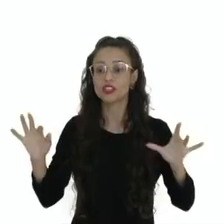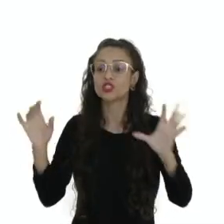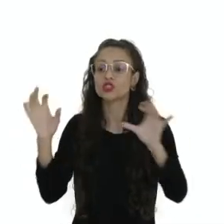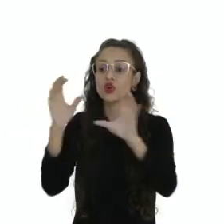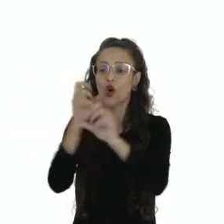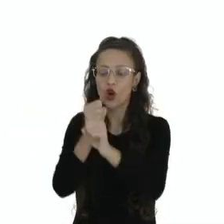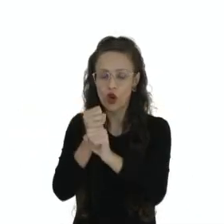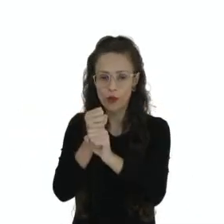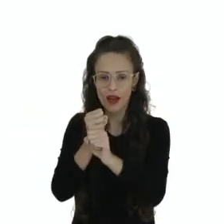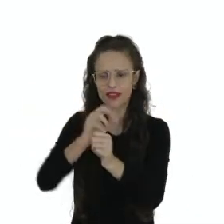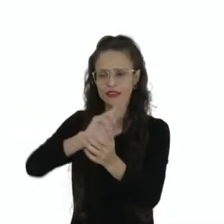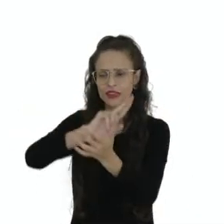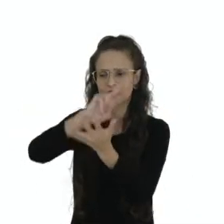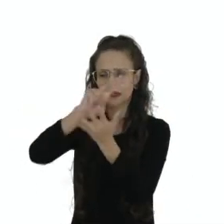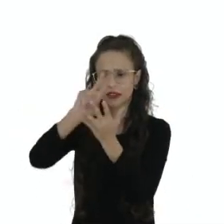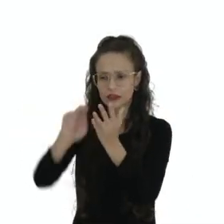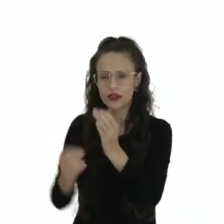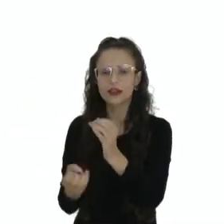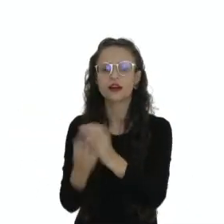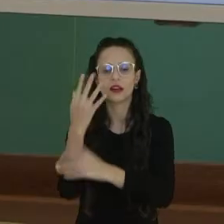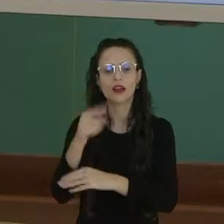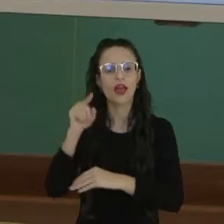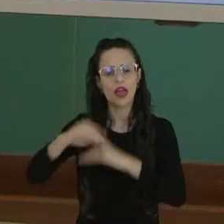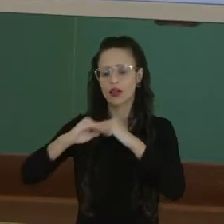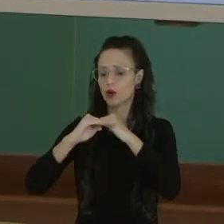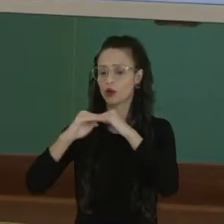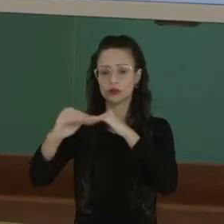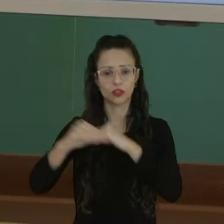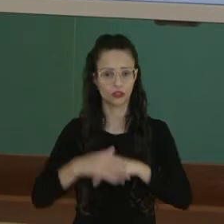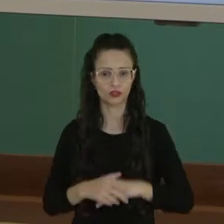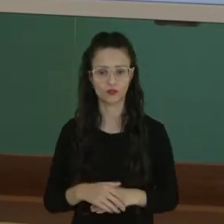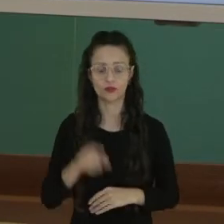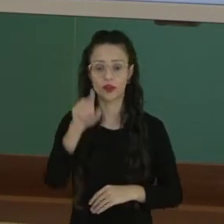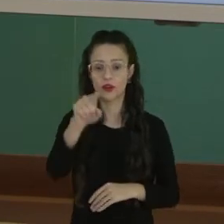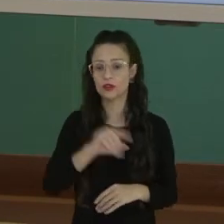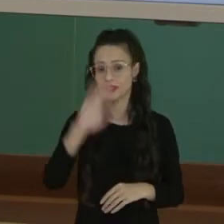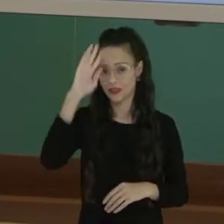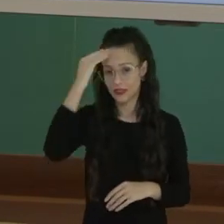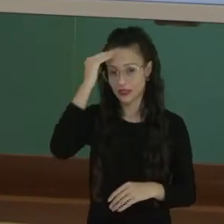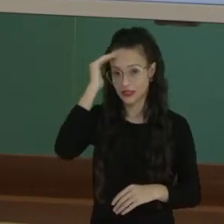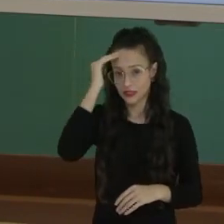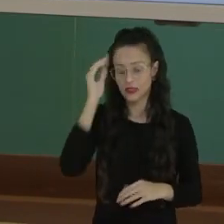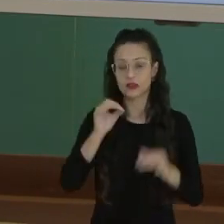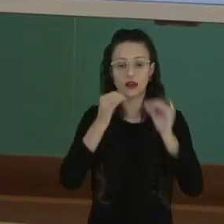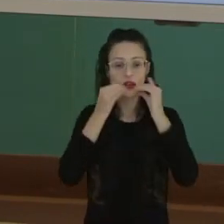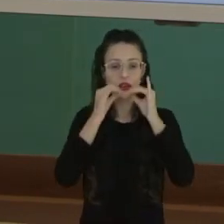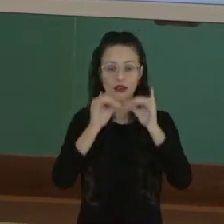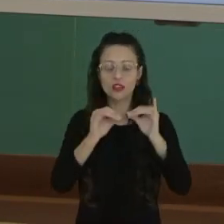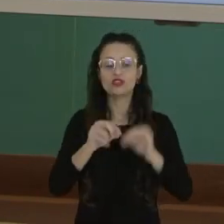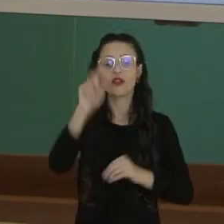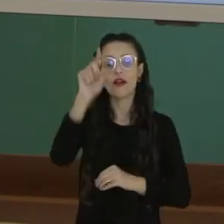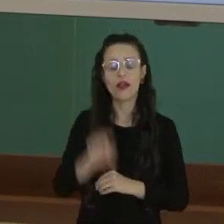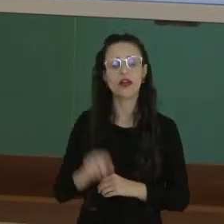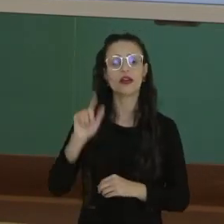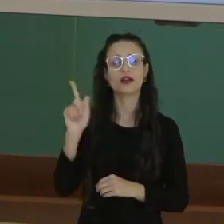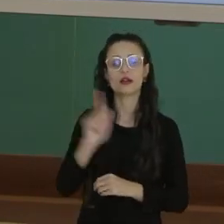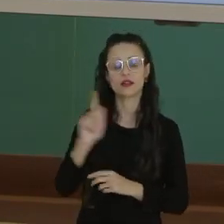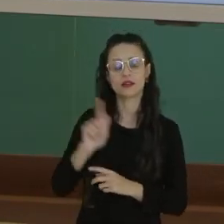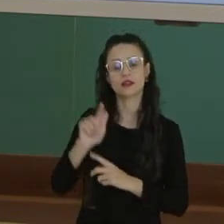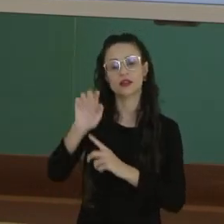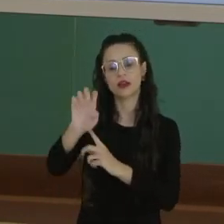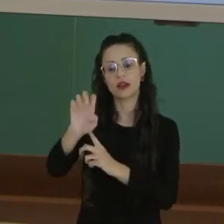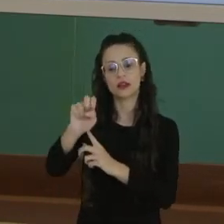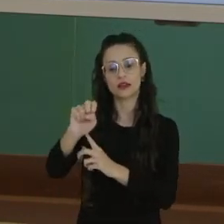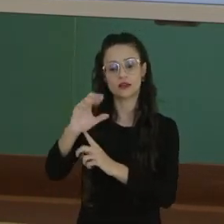tipos sempre dará um valor constante. Primeira coisa que você pode entender é que a energia é uma grandeza escalar. Então, ela,